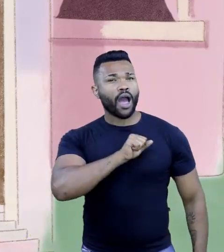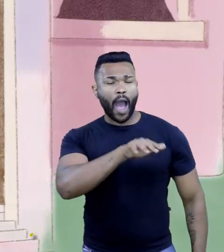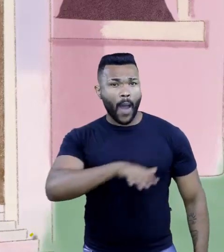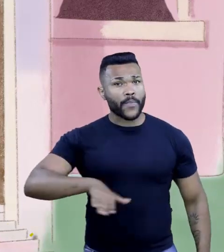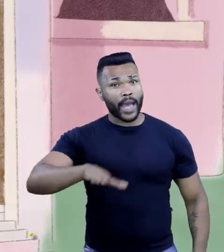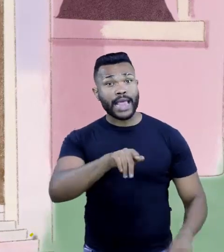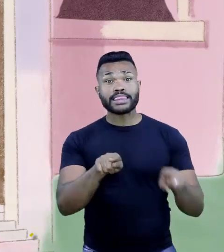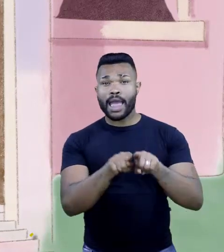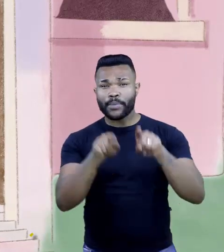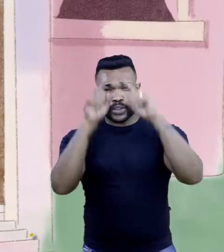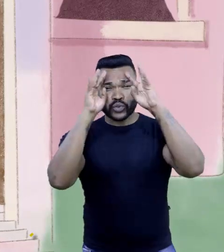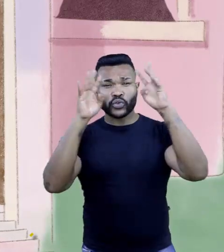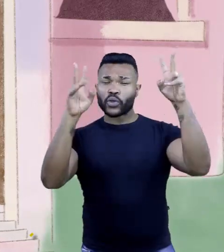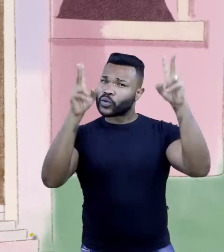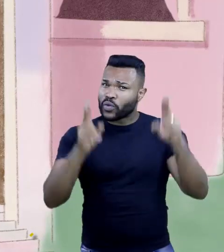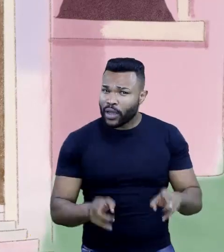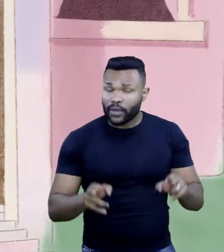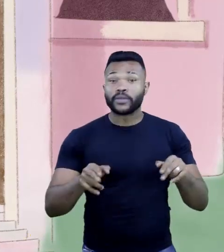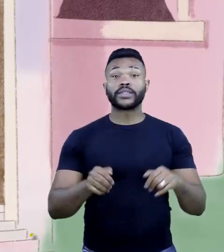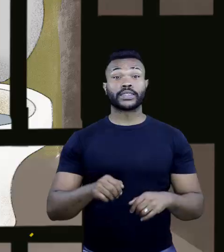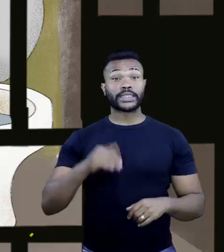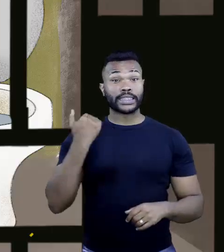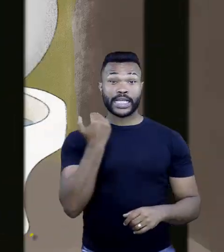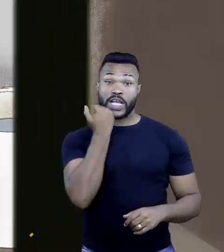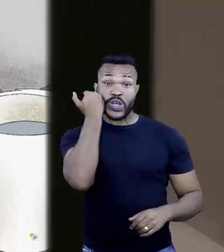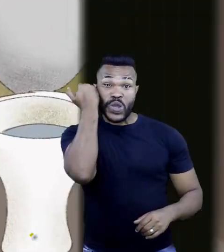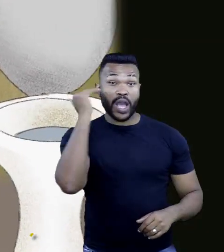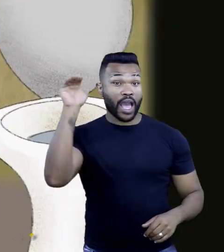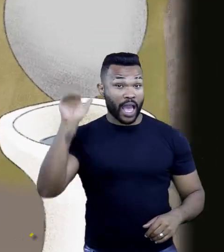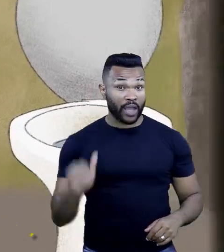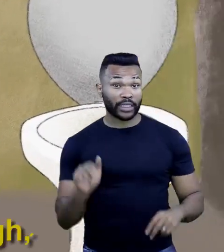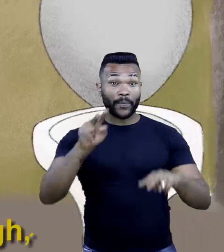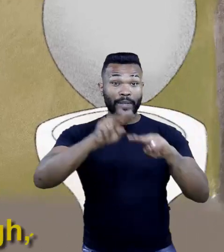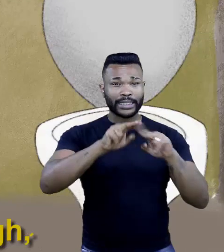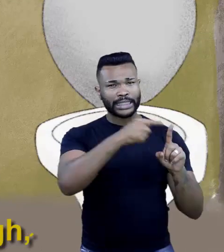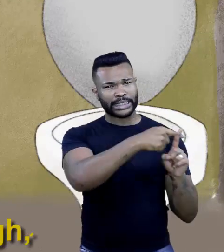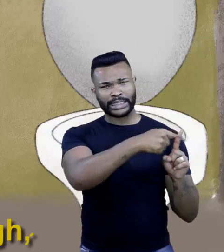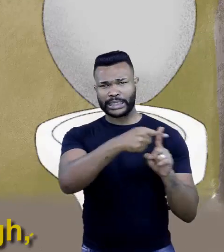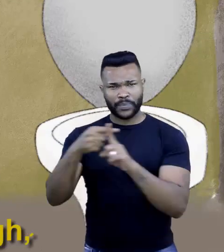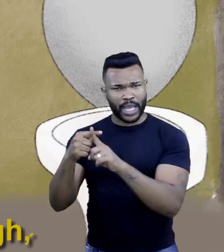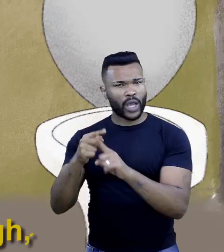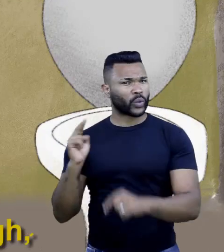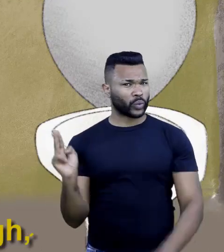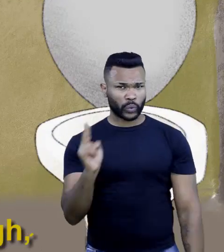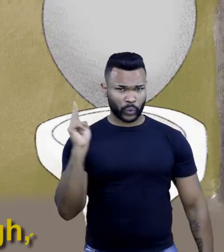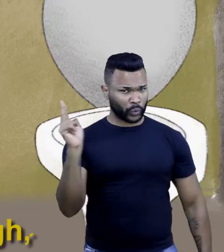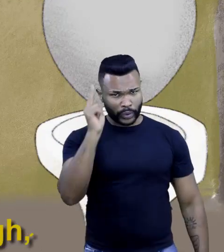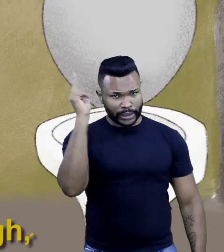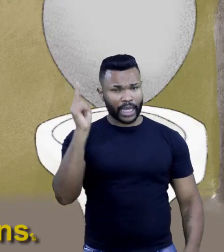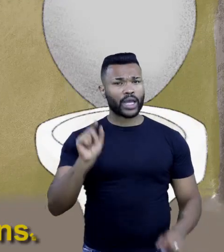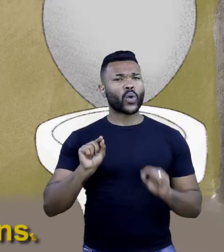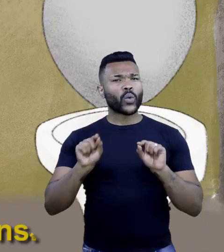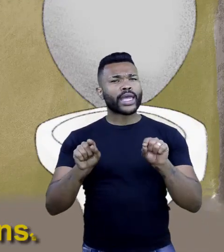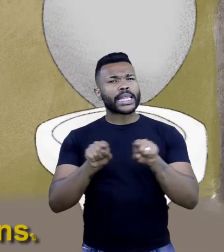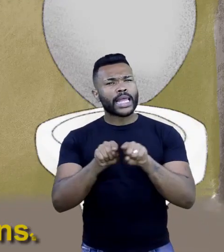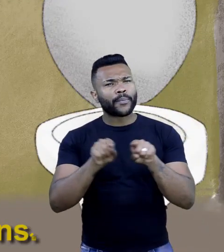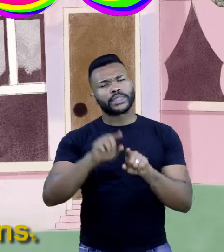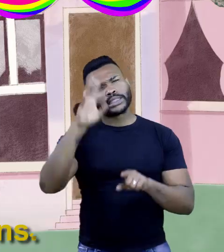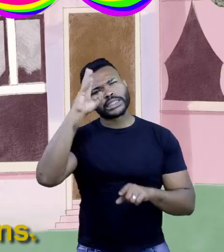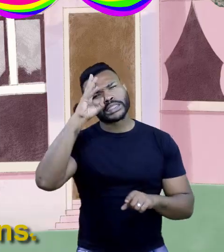amavam, assim como ela sempre sonhou. Elsa foi presa. O cemitério já não estava mais sendo suficiente.